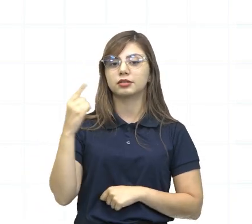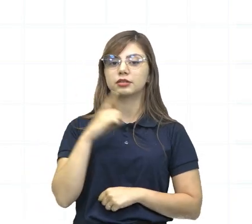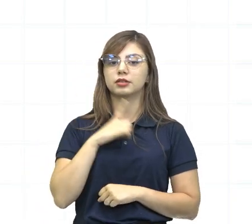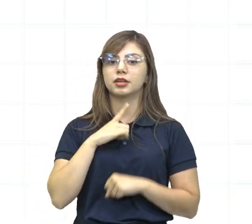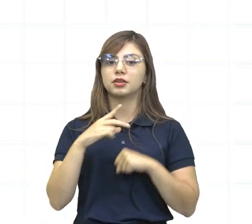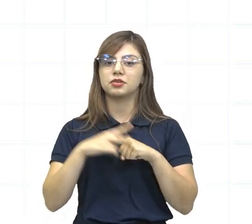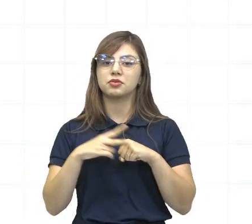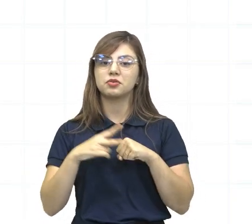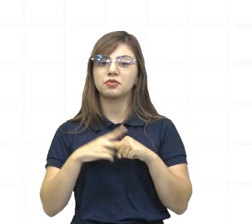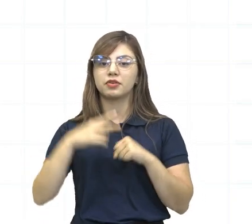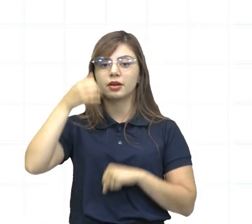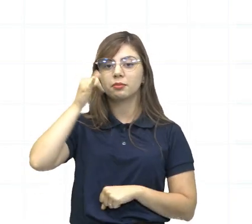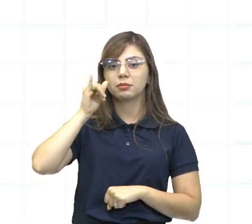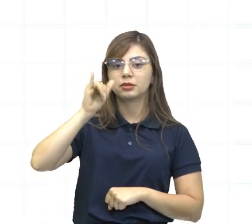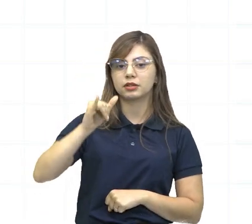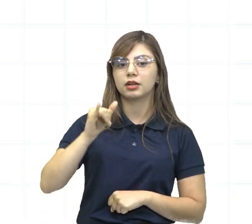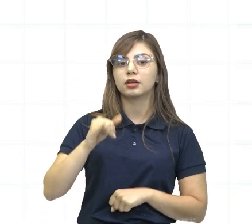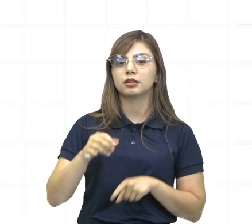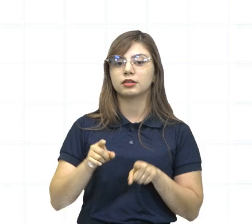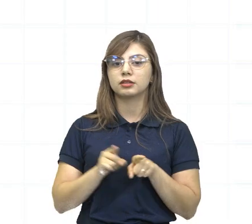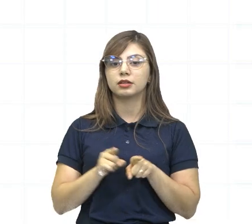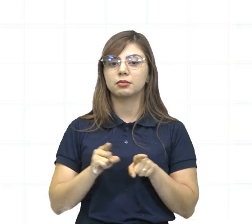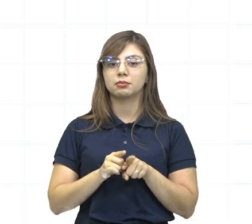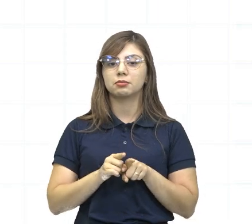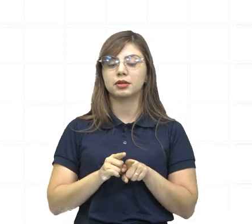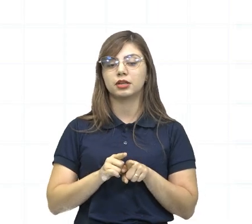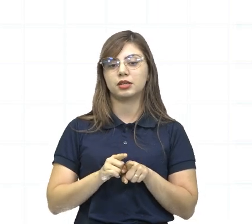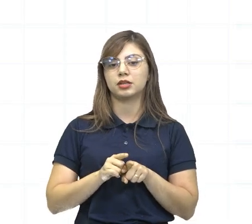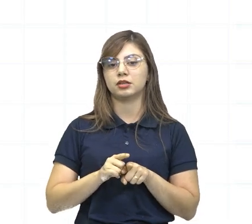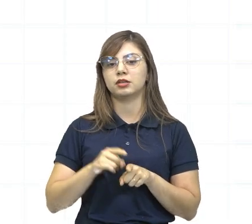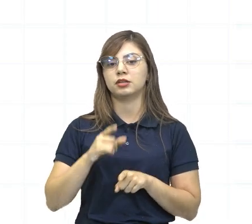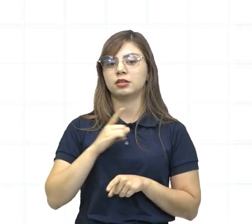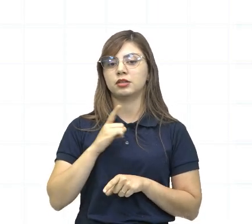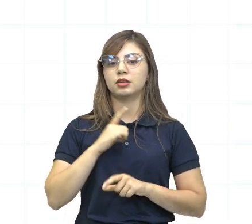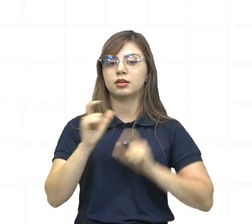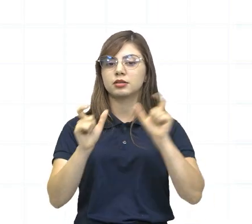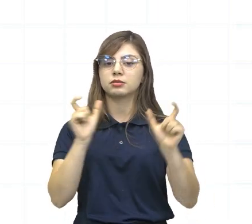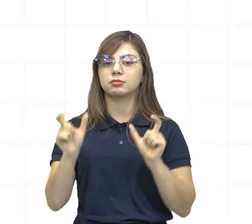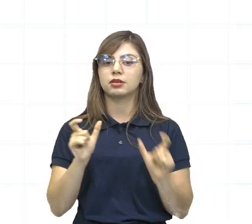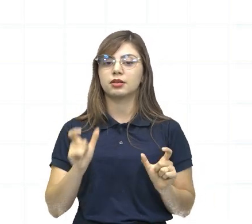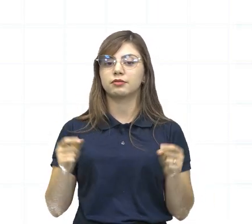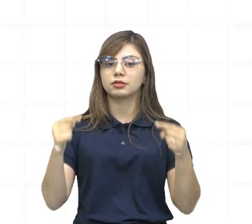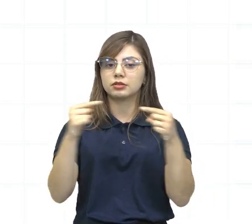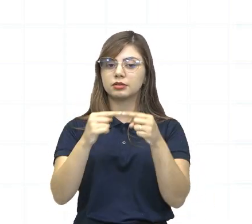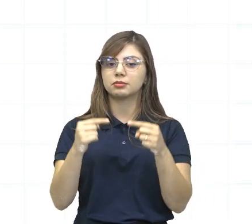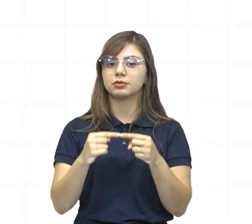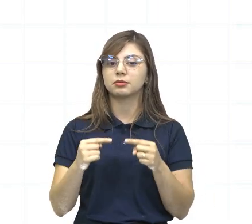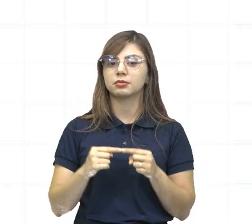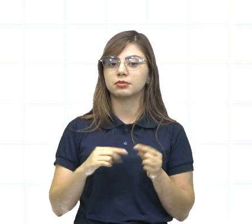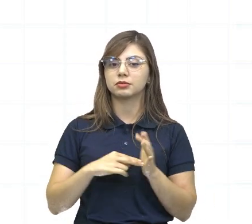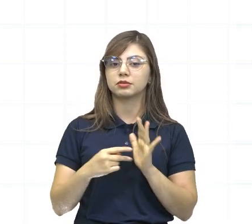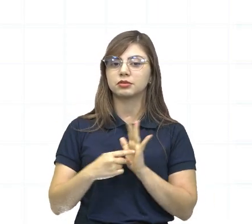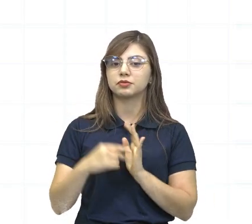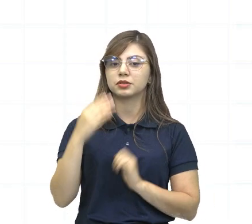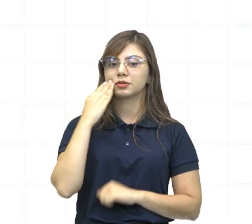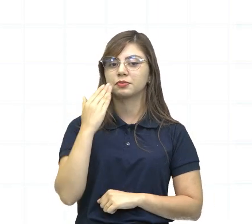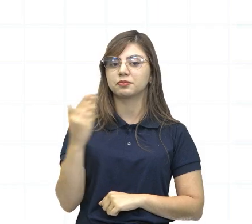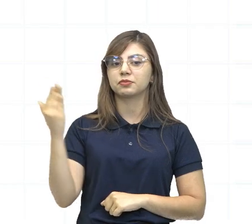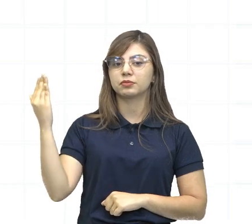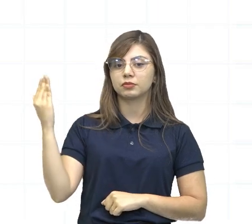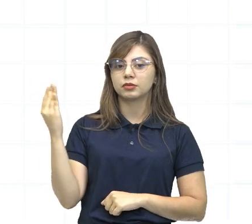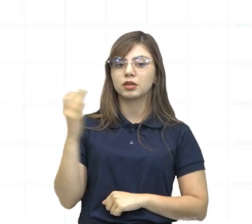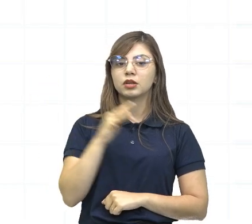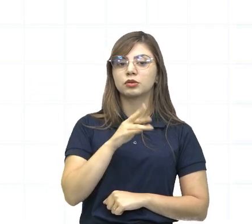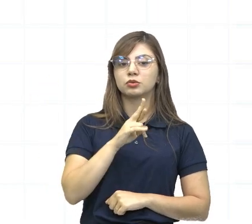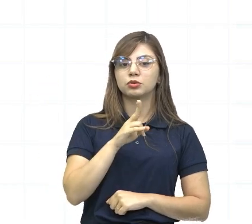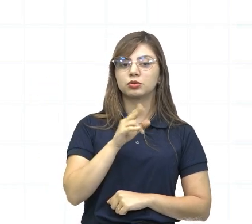evitar. Instead, em vez disso, no lugar disso, tá? Trust significa confiar.